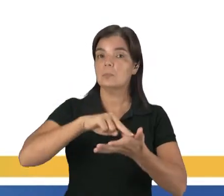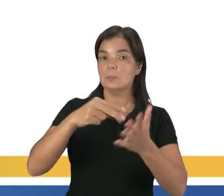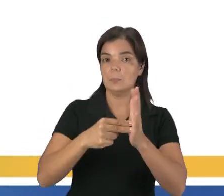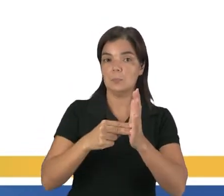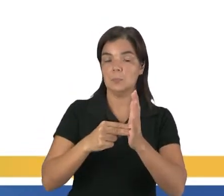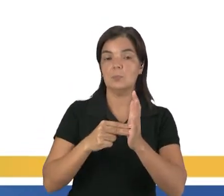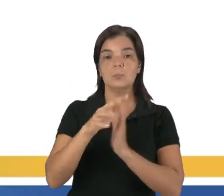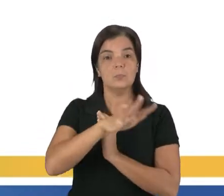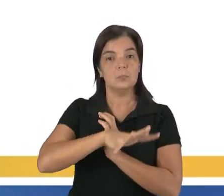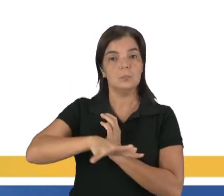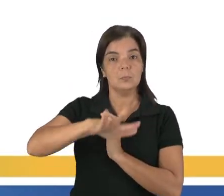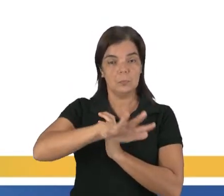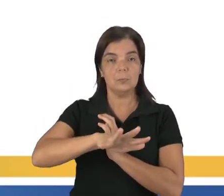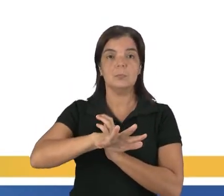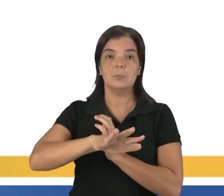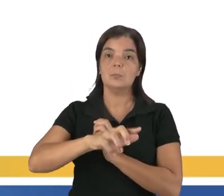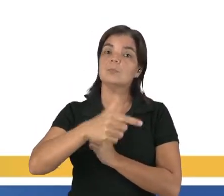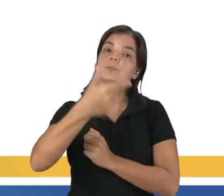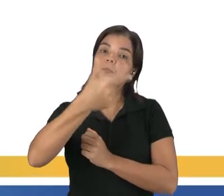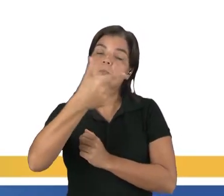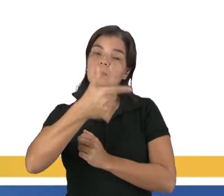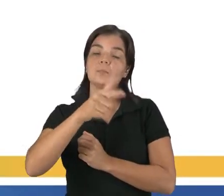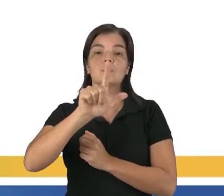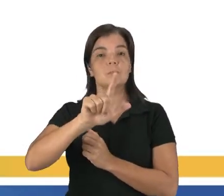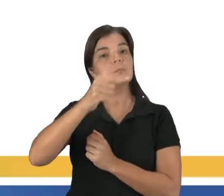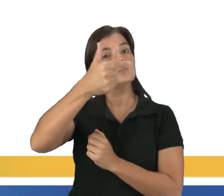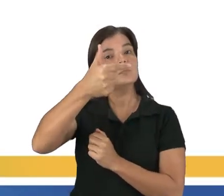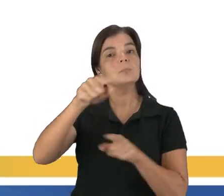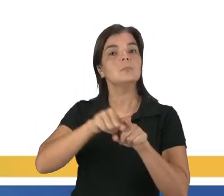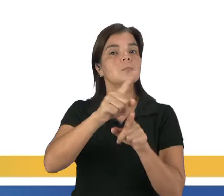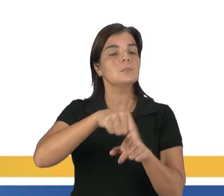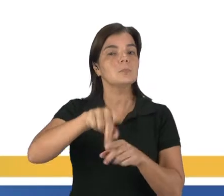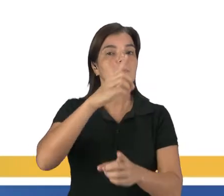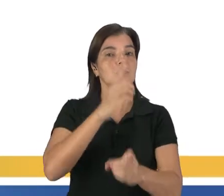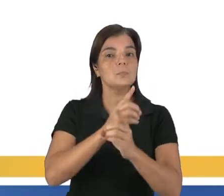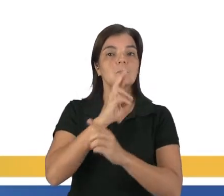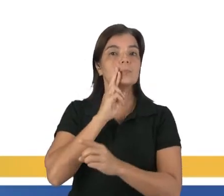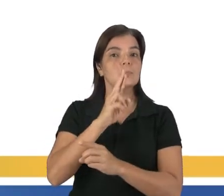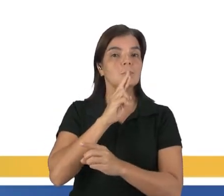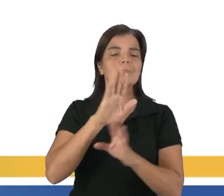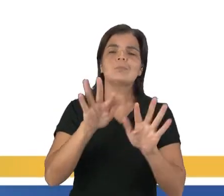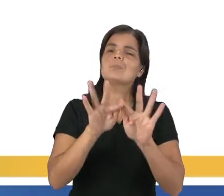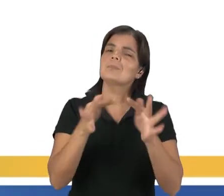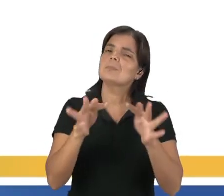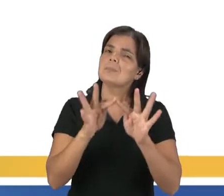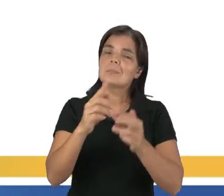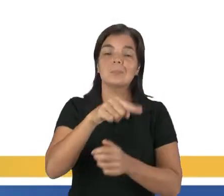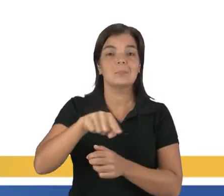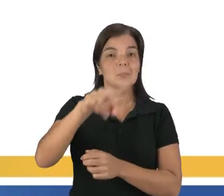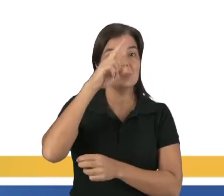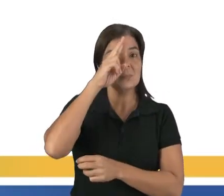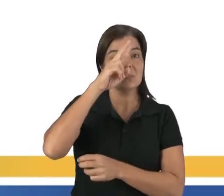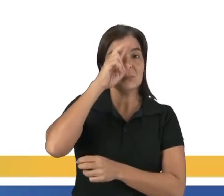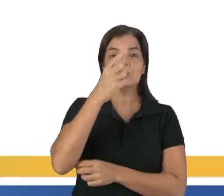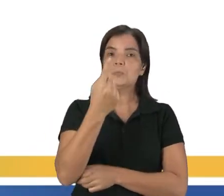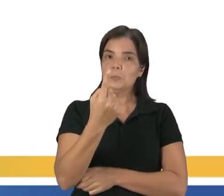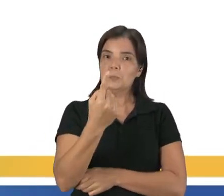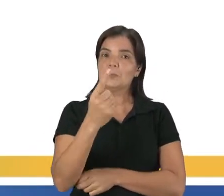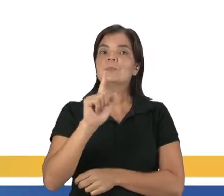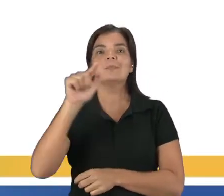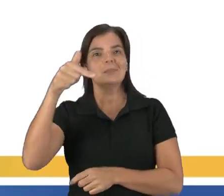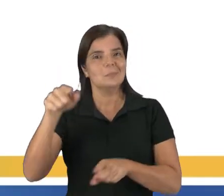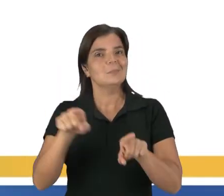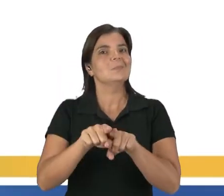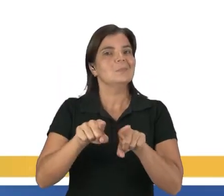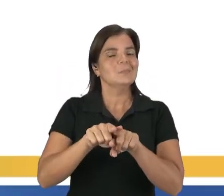a área do quadrado, basta pegar ao lado e elevar a 2. E você já encontra a resposta. É bem simples. Se você lembrar de um, faz a do